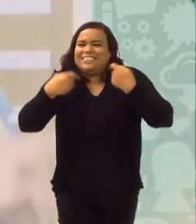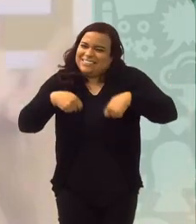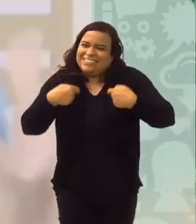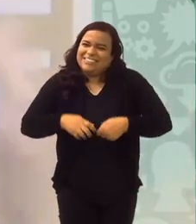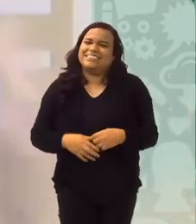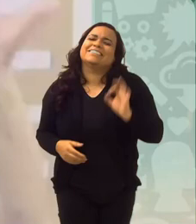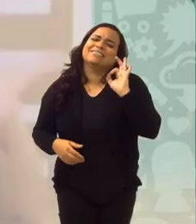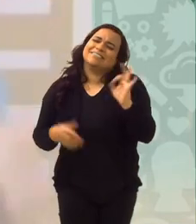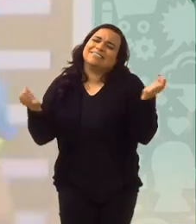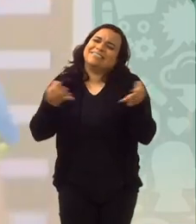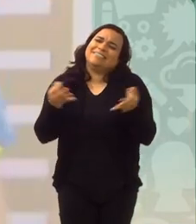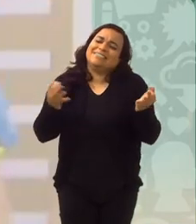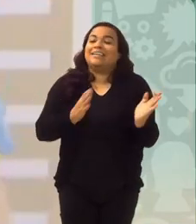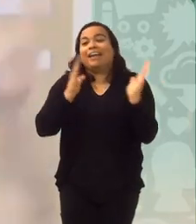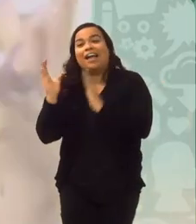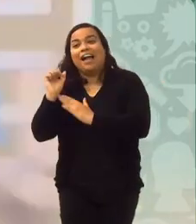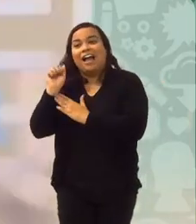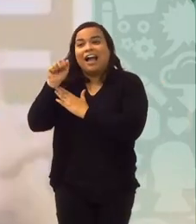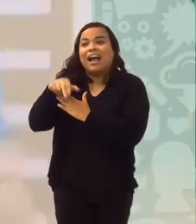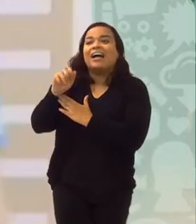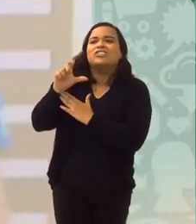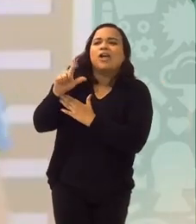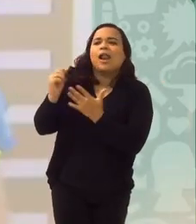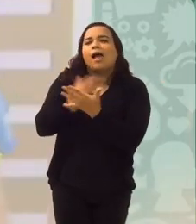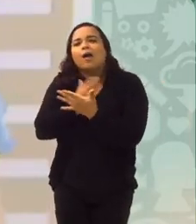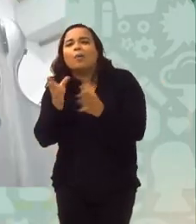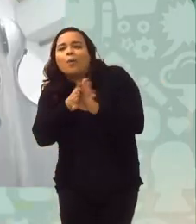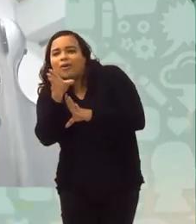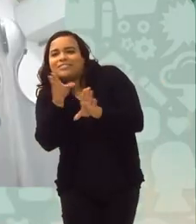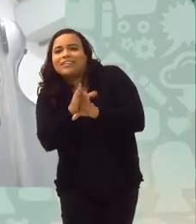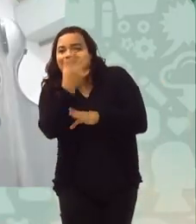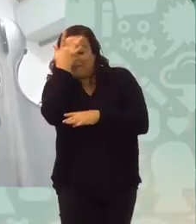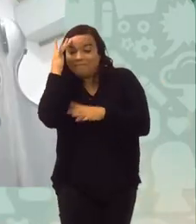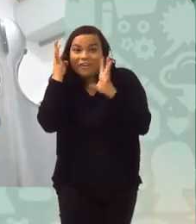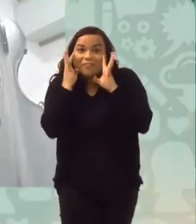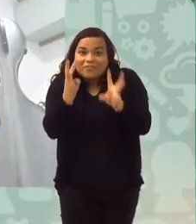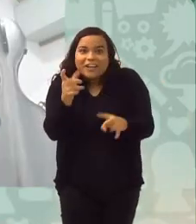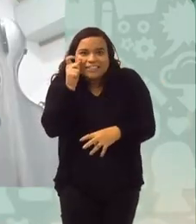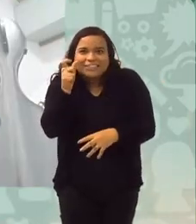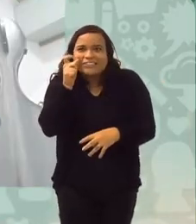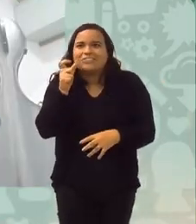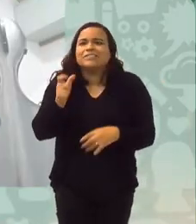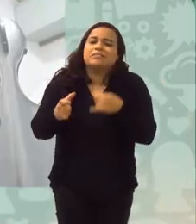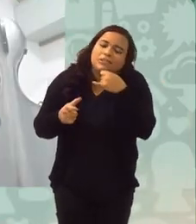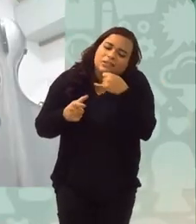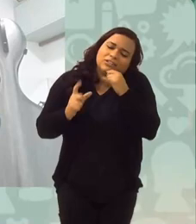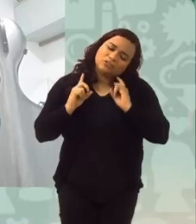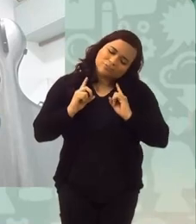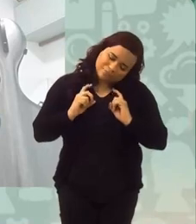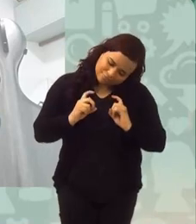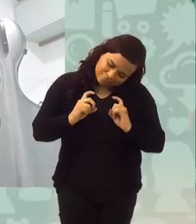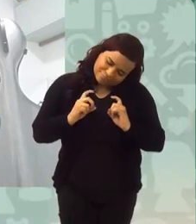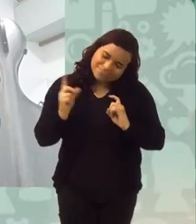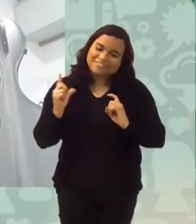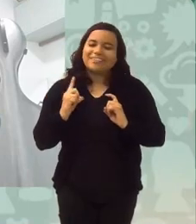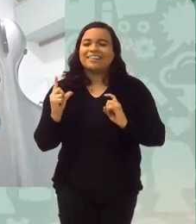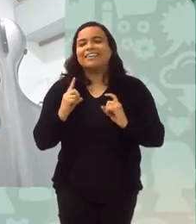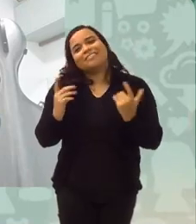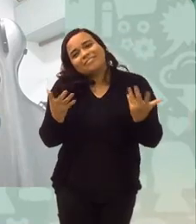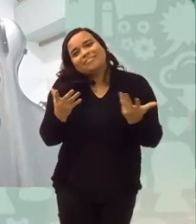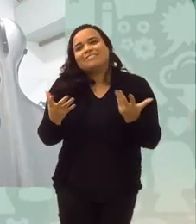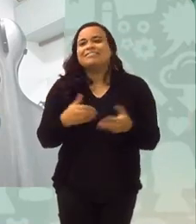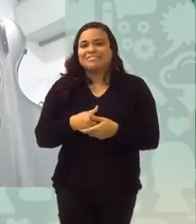eu acho que a gente precisa disso, a gente precisa de colo. Perfeito. Ângela, algum conselho para quem está